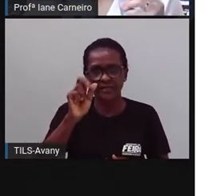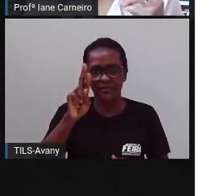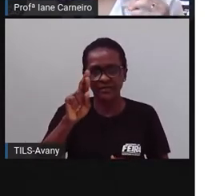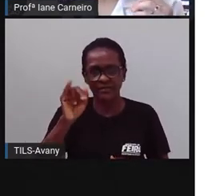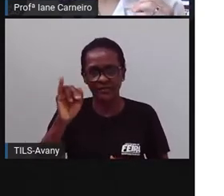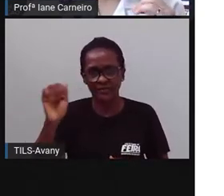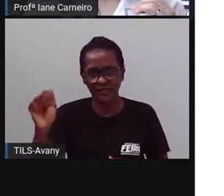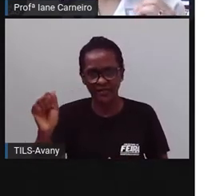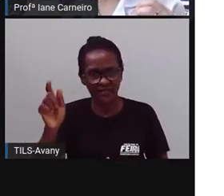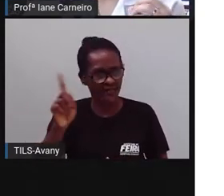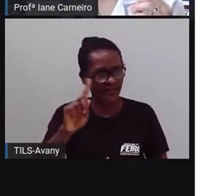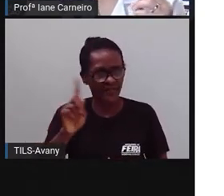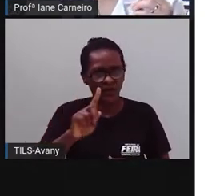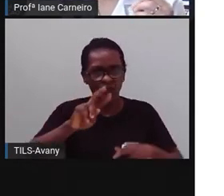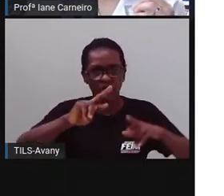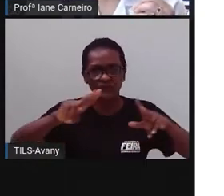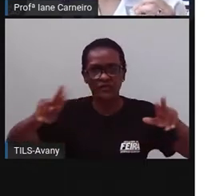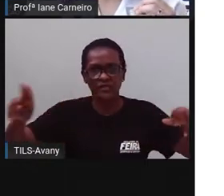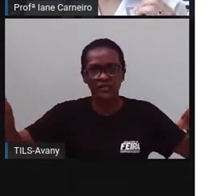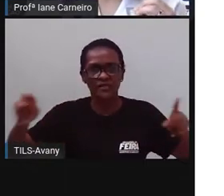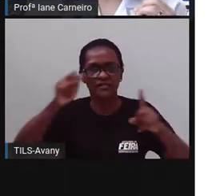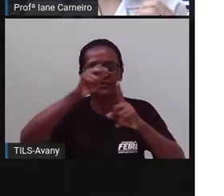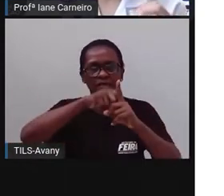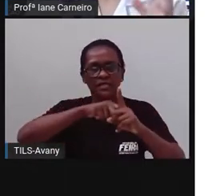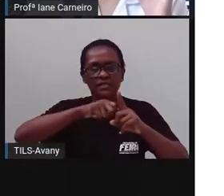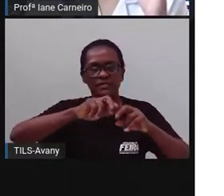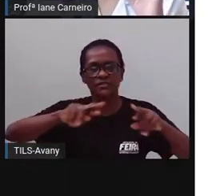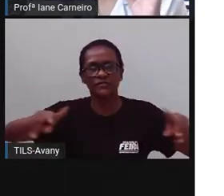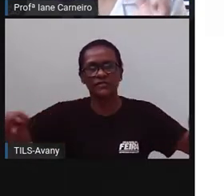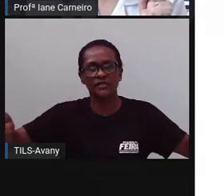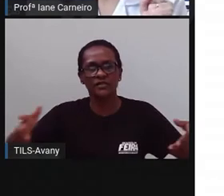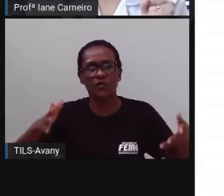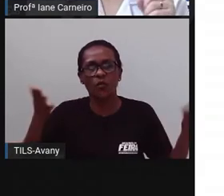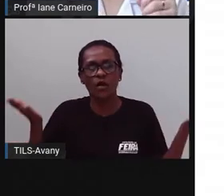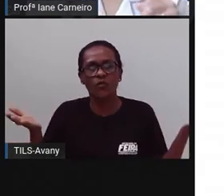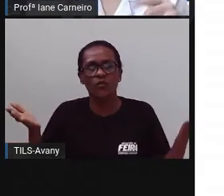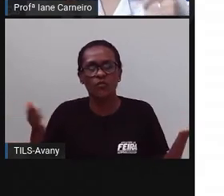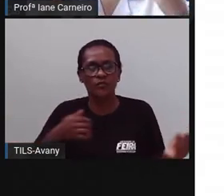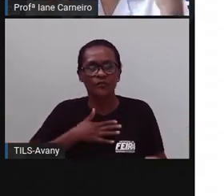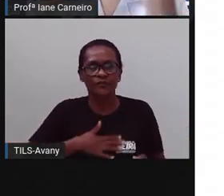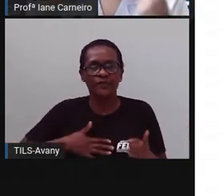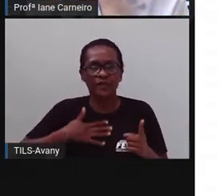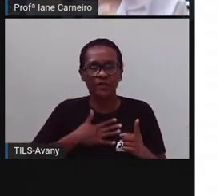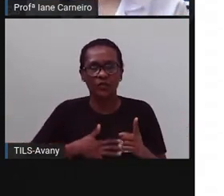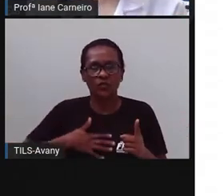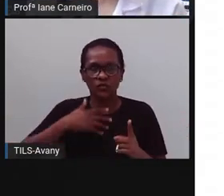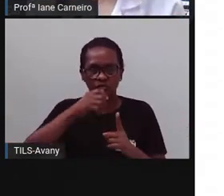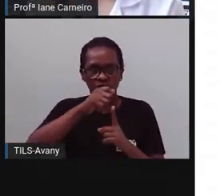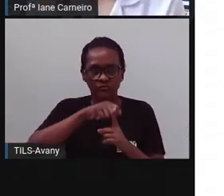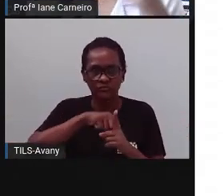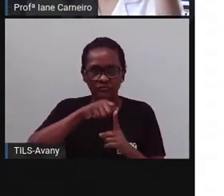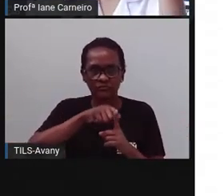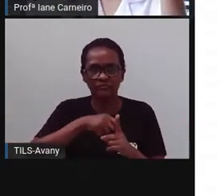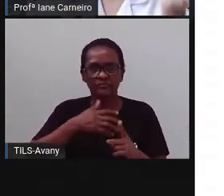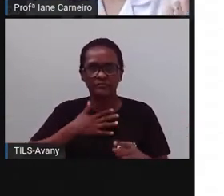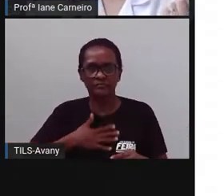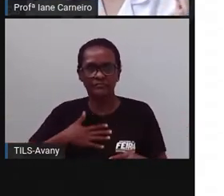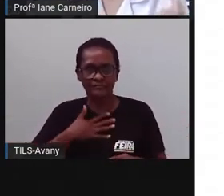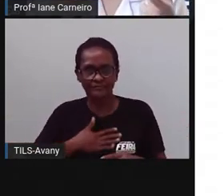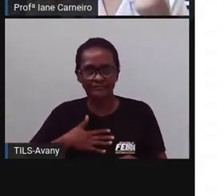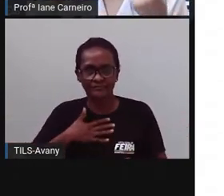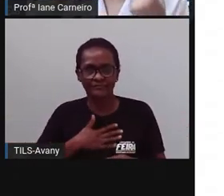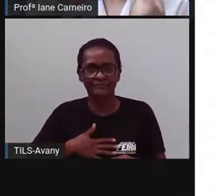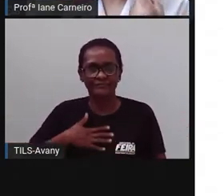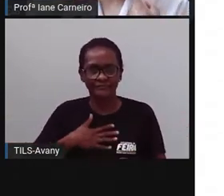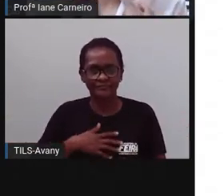meu convite vendendo né sexta-feira 15 horas então já tem duas dicas né além de da